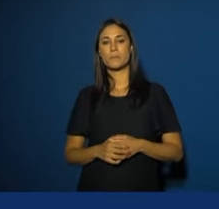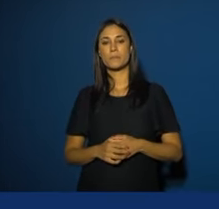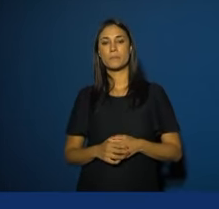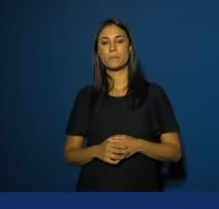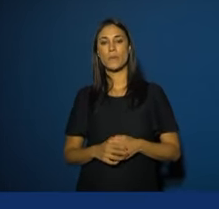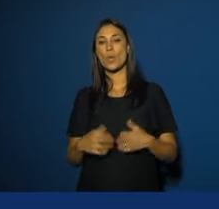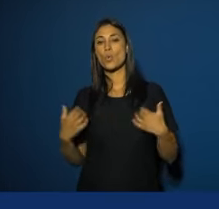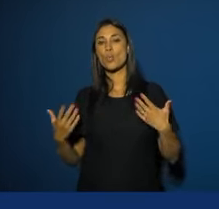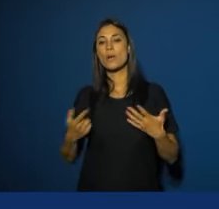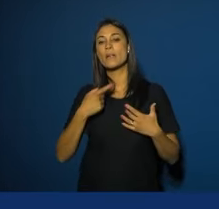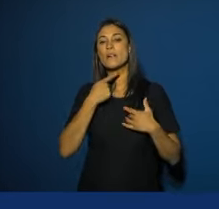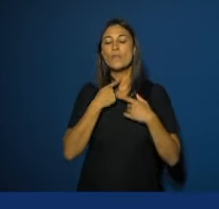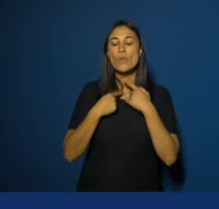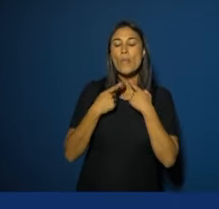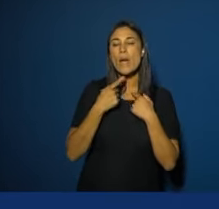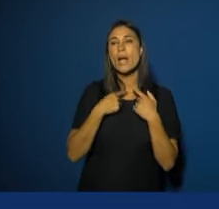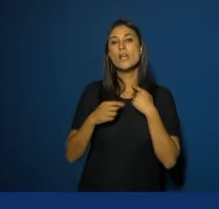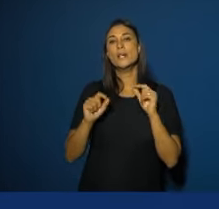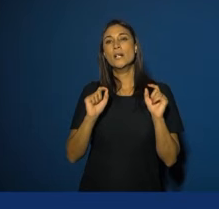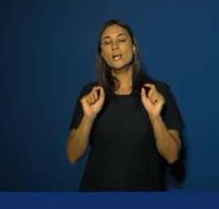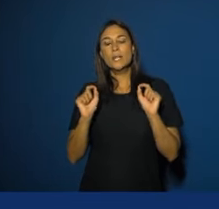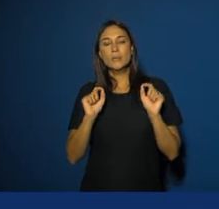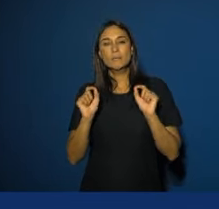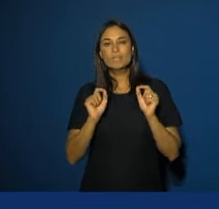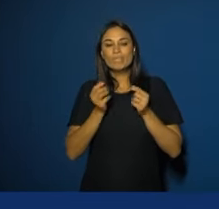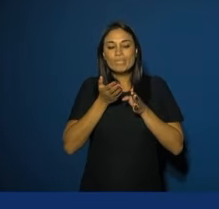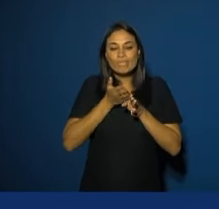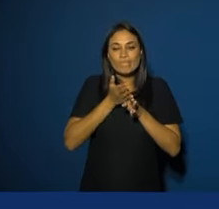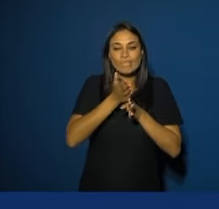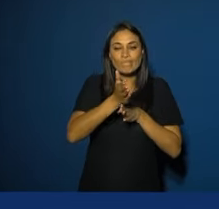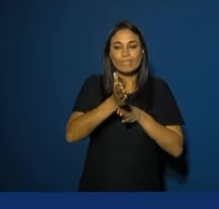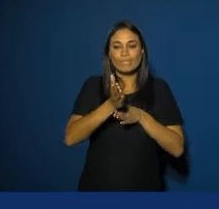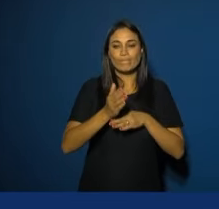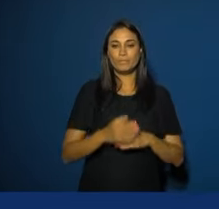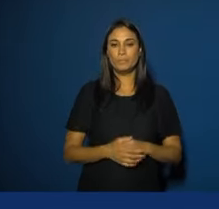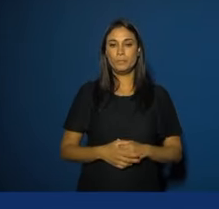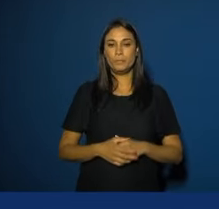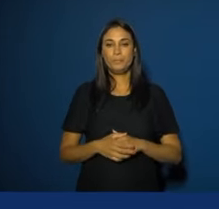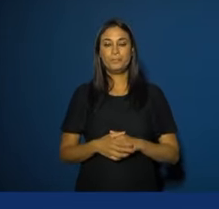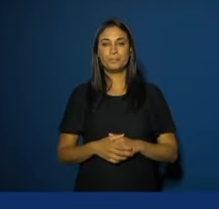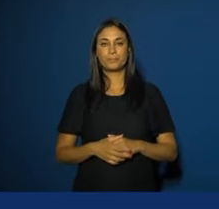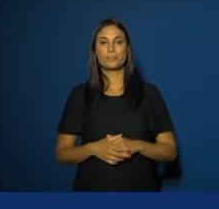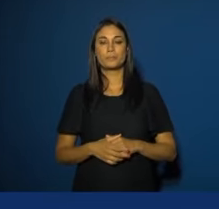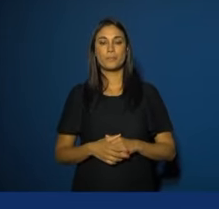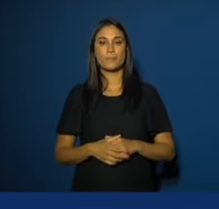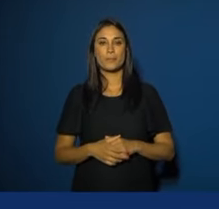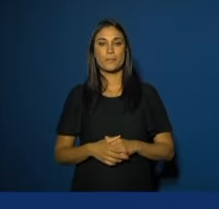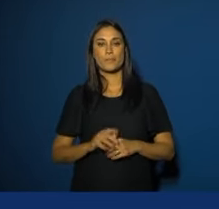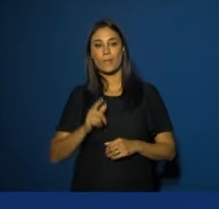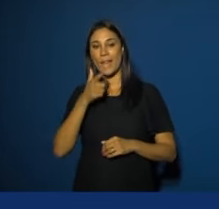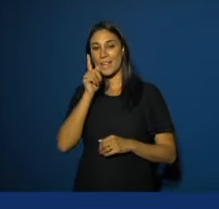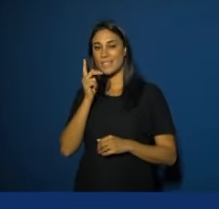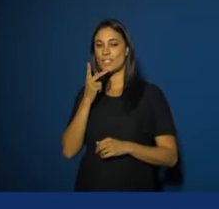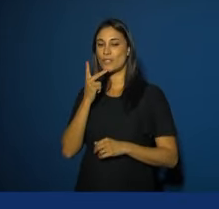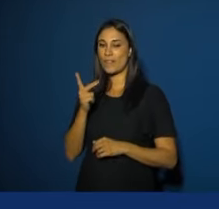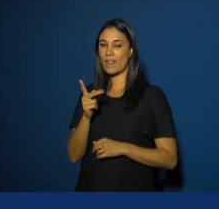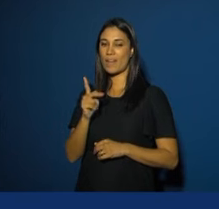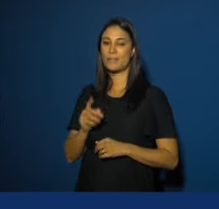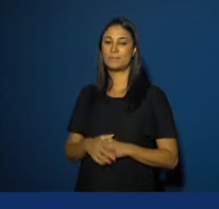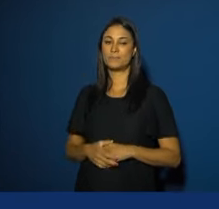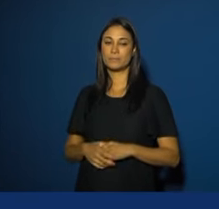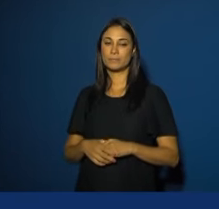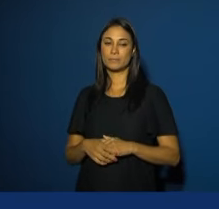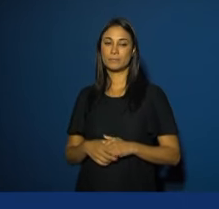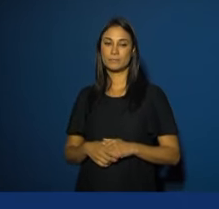a ambição, digamos, da Energisa nesse segmento específico? Antes de fazer o merchan, nosso advisor era o